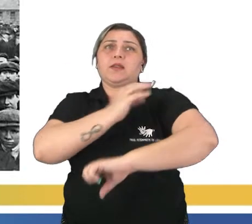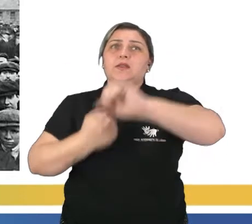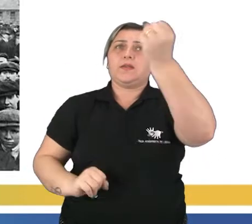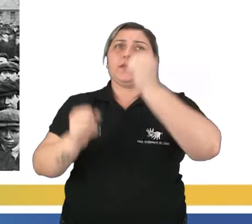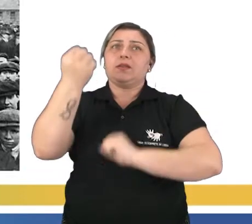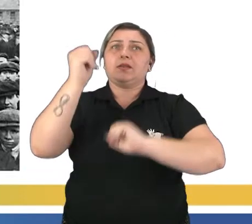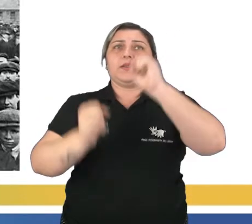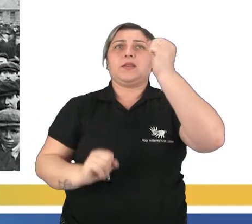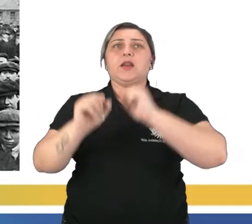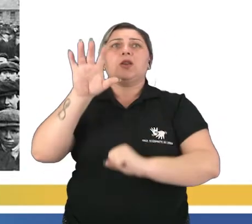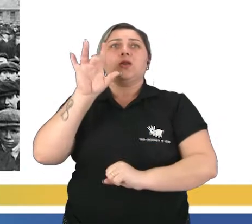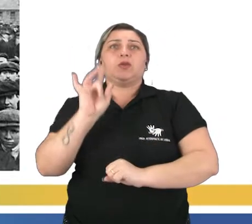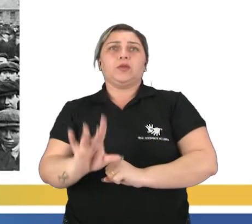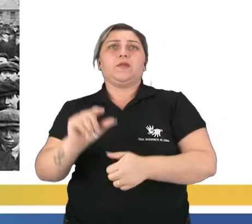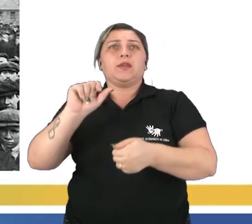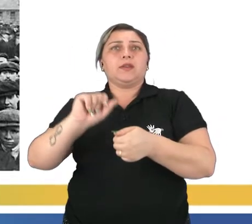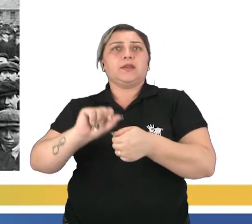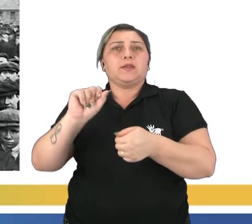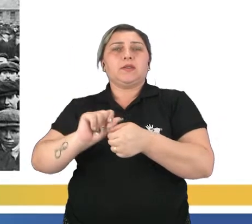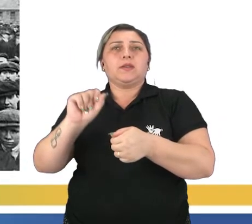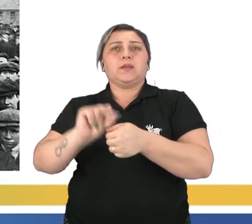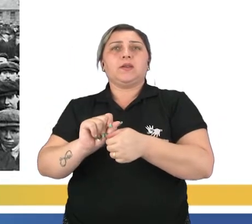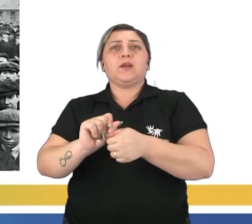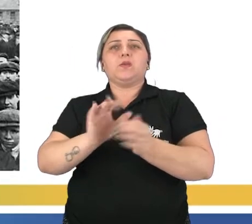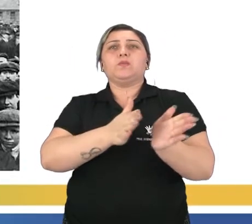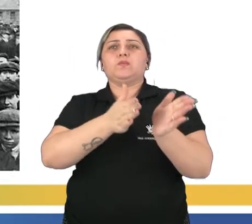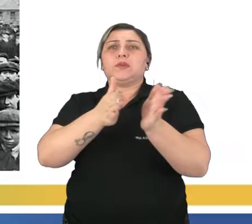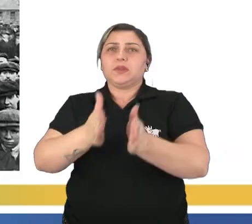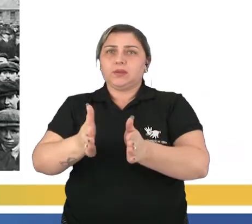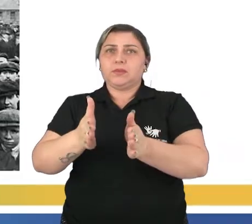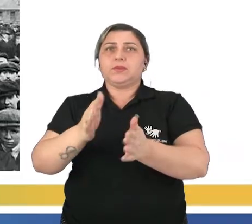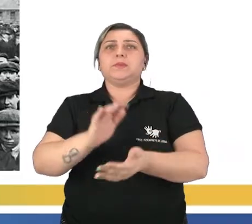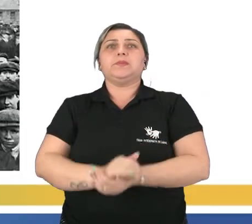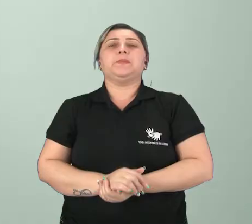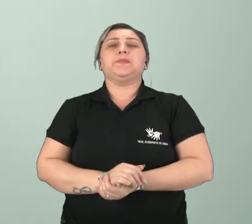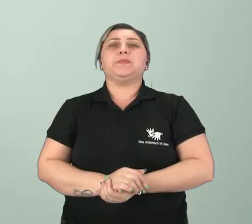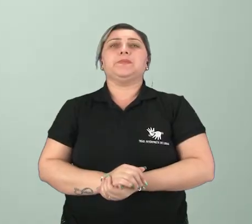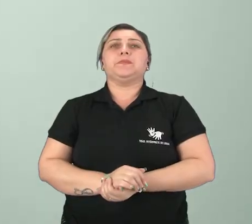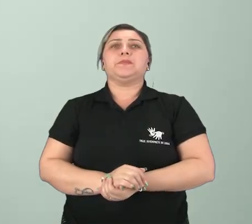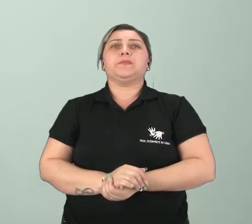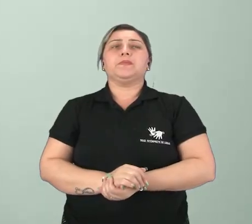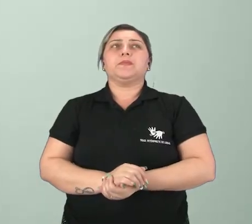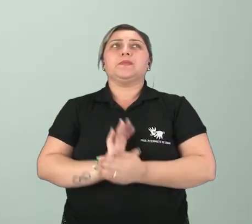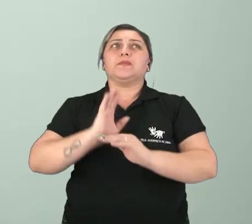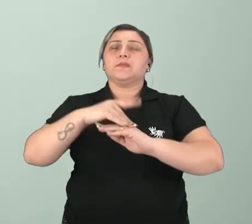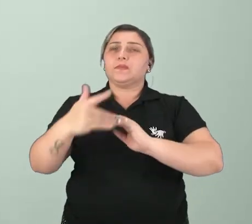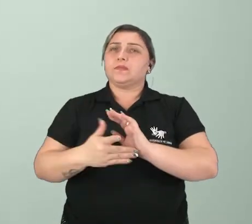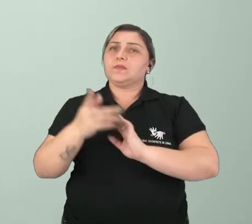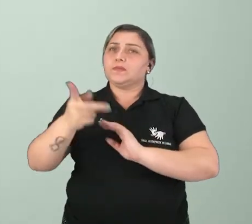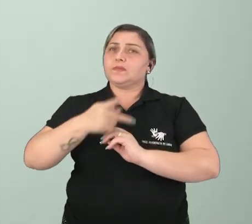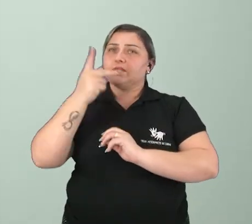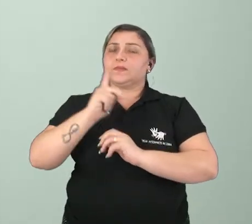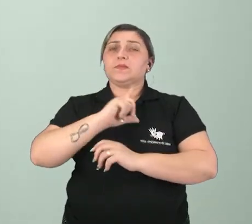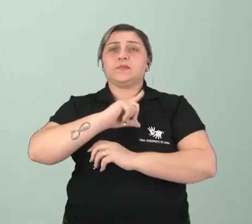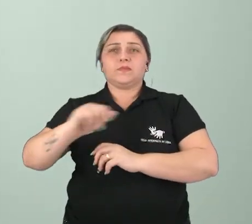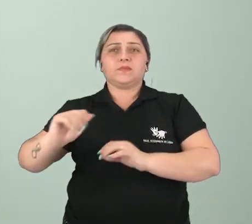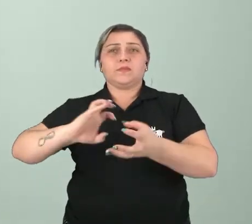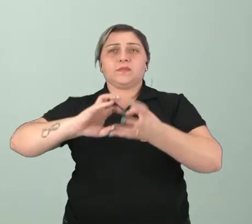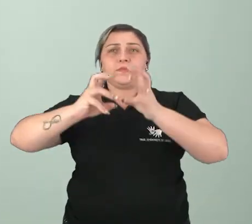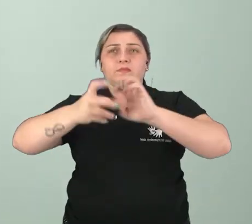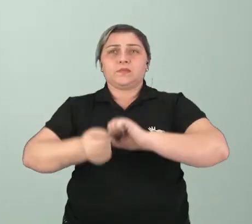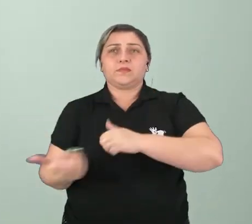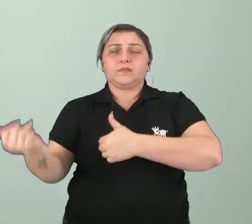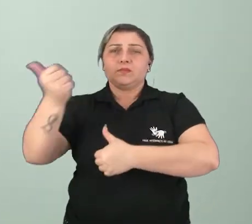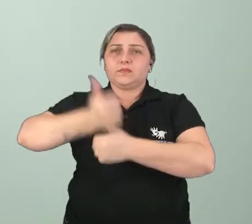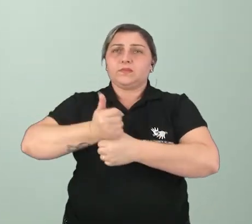fabricação, passando a executar apenas uma etapa. Então, todo esse processo que a gente falou da saída do artesanato